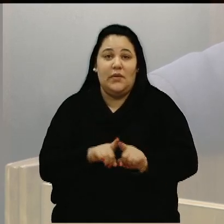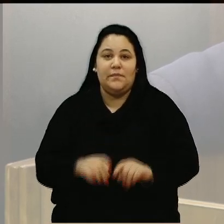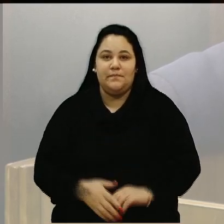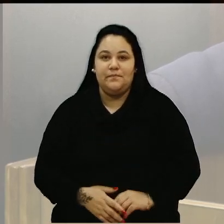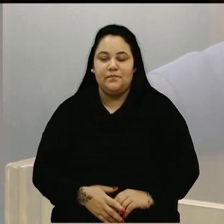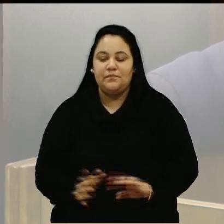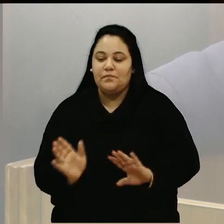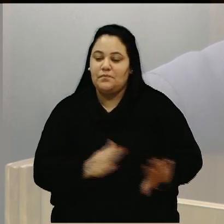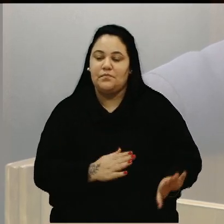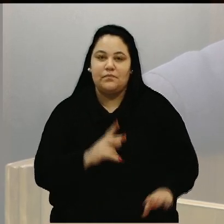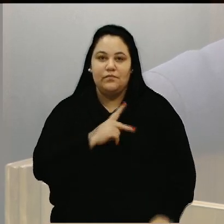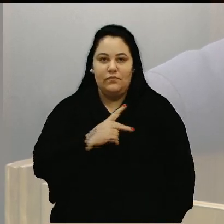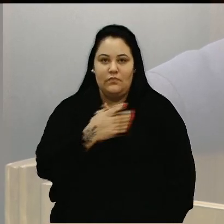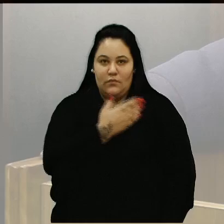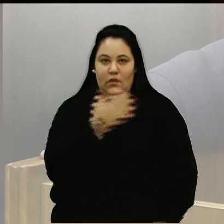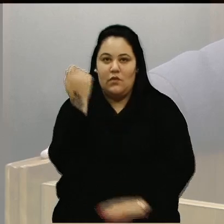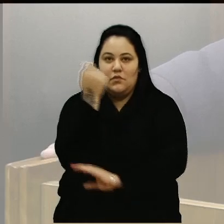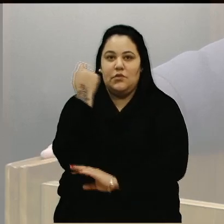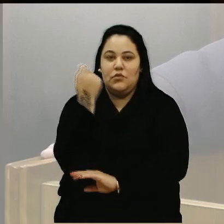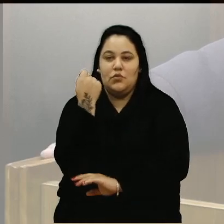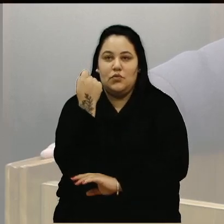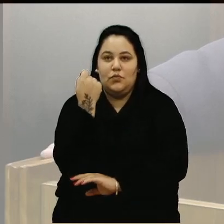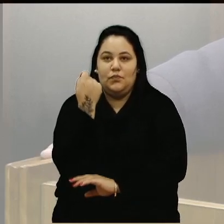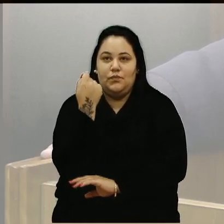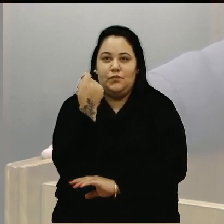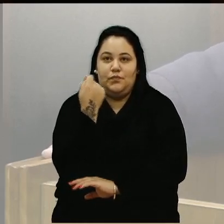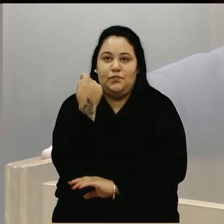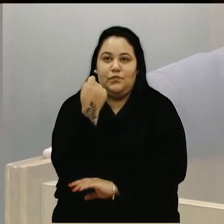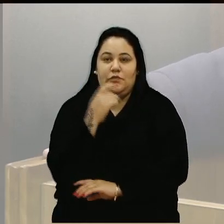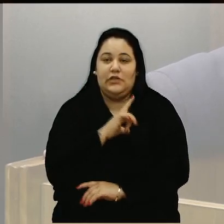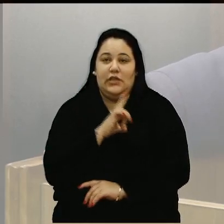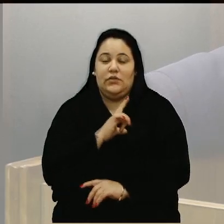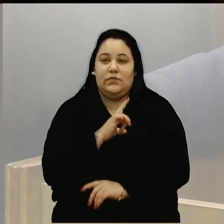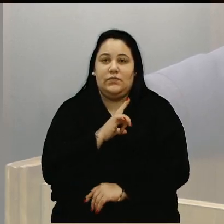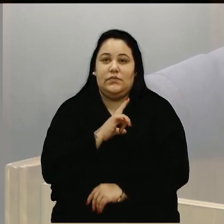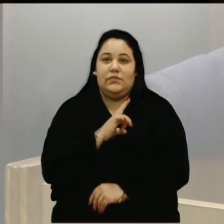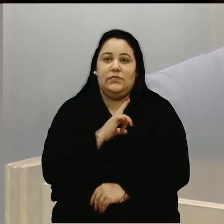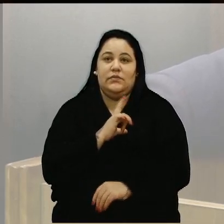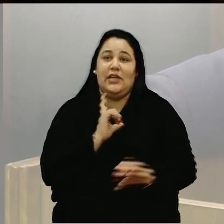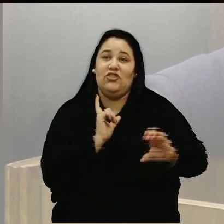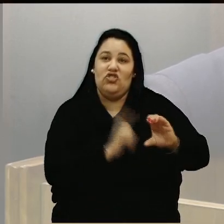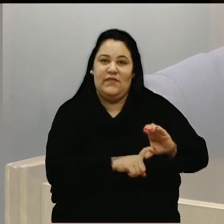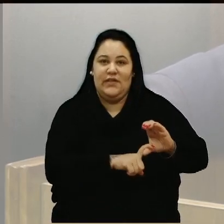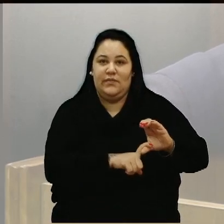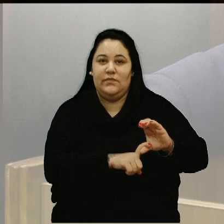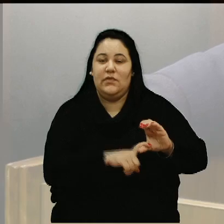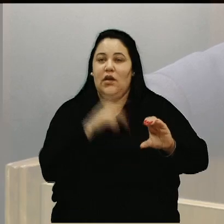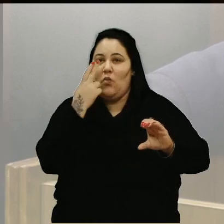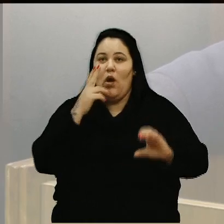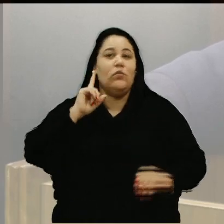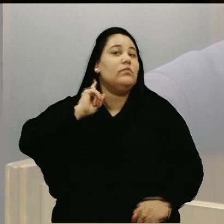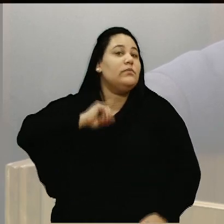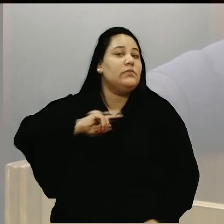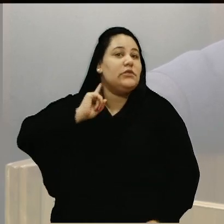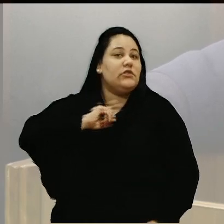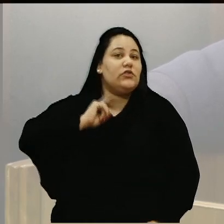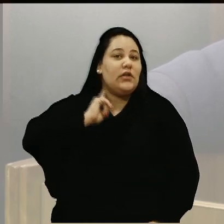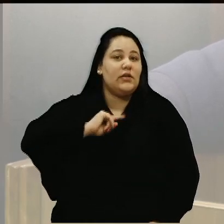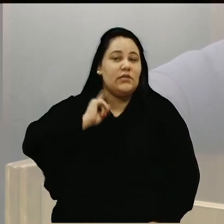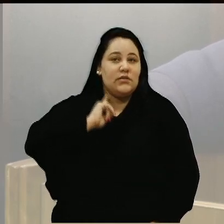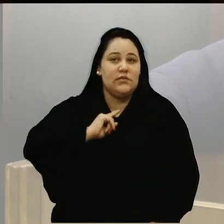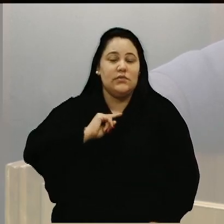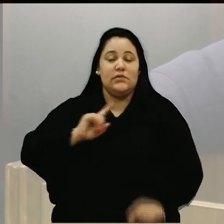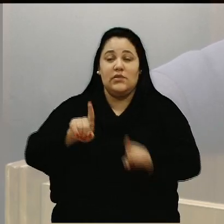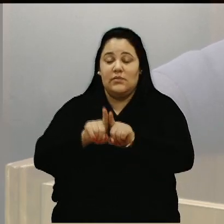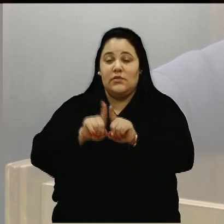Rio Grande do Sul tem um processo de dívida, assim como o estado de Minas Gerais, que vem